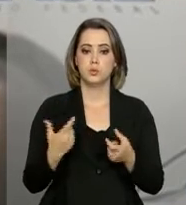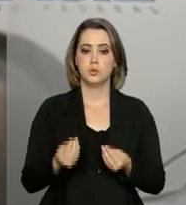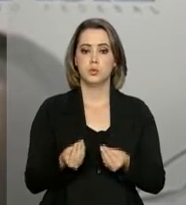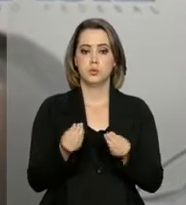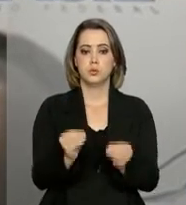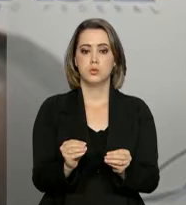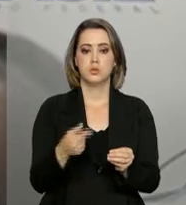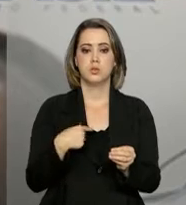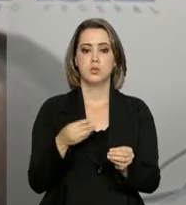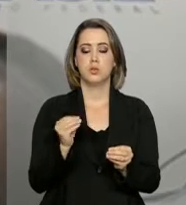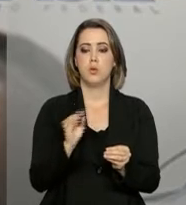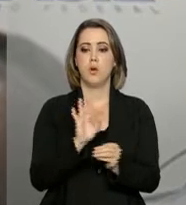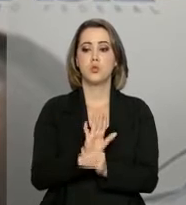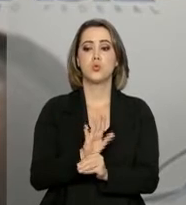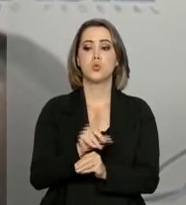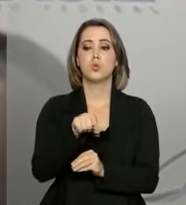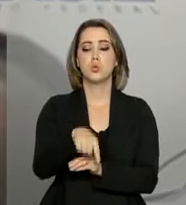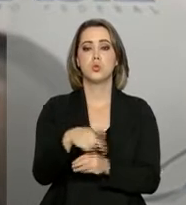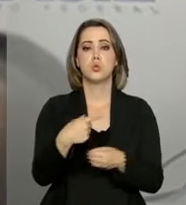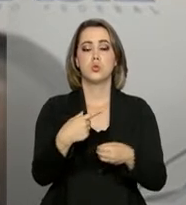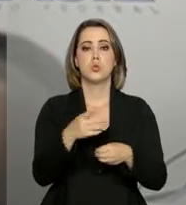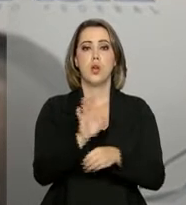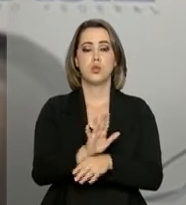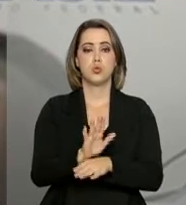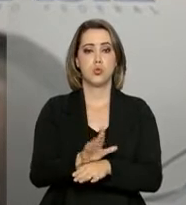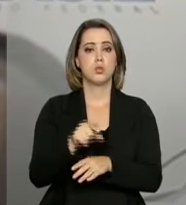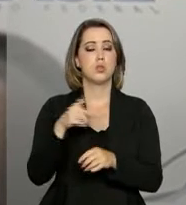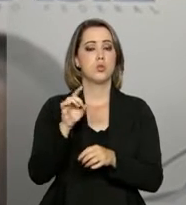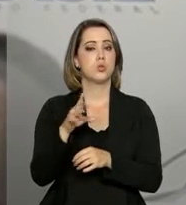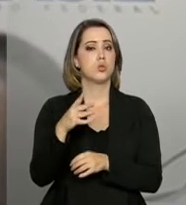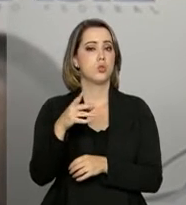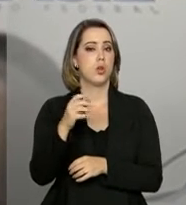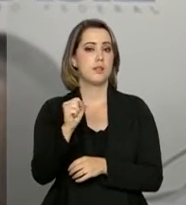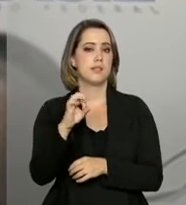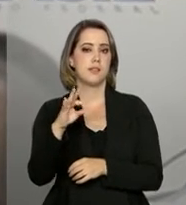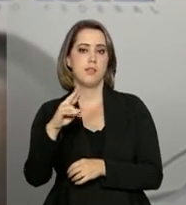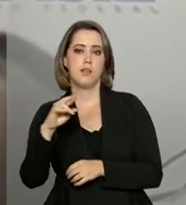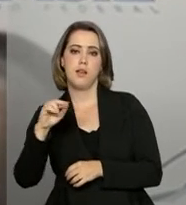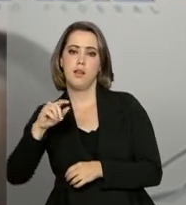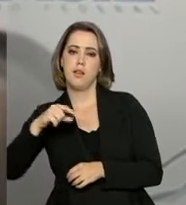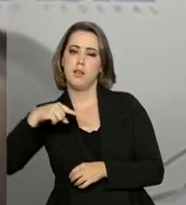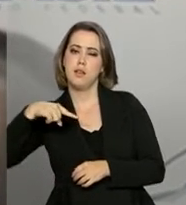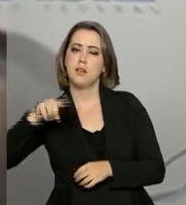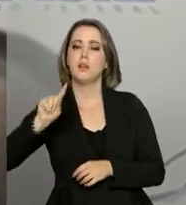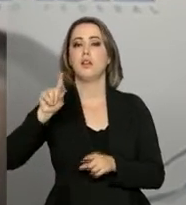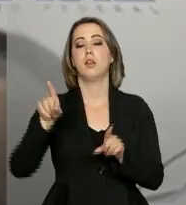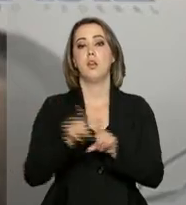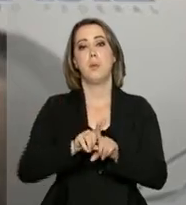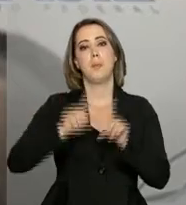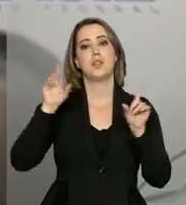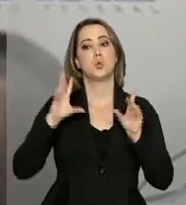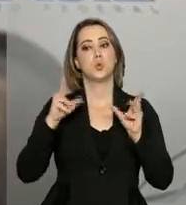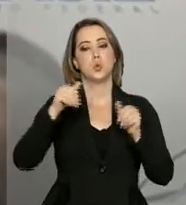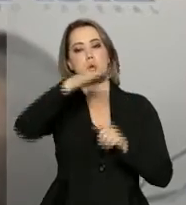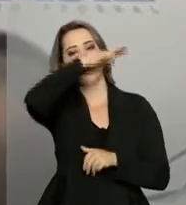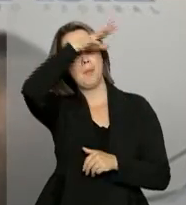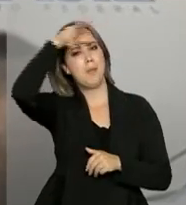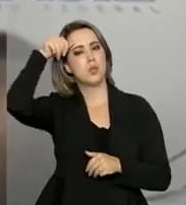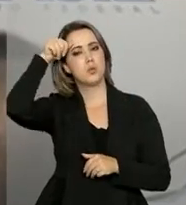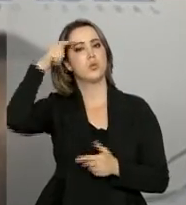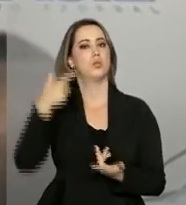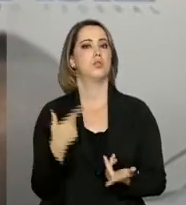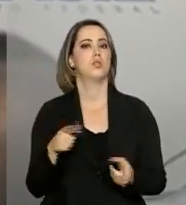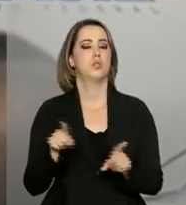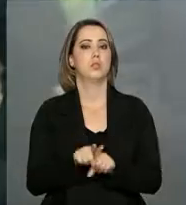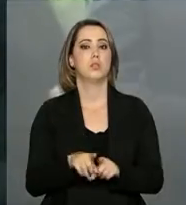suporte só para a região de santarém suporte terá quase que toda a região única inclusive dando um suporte até